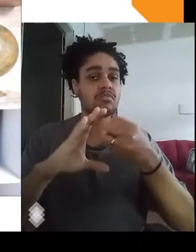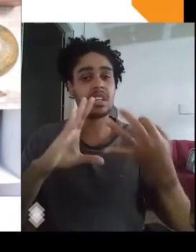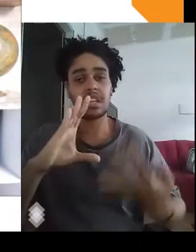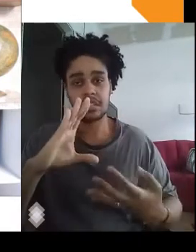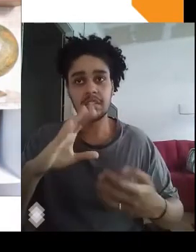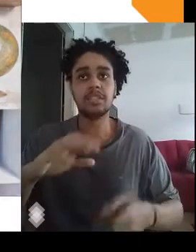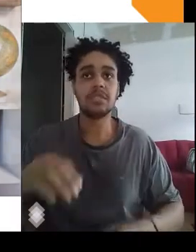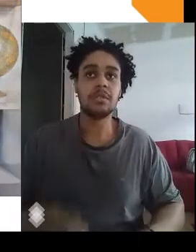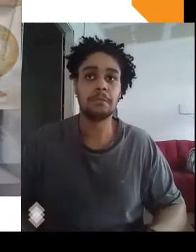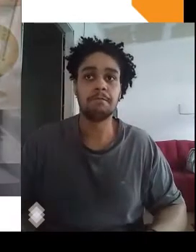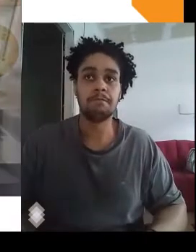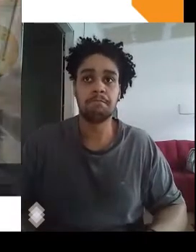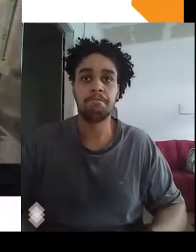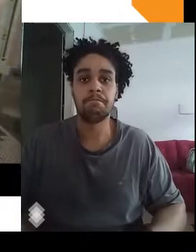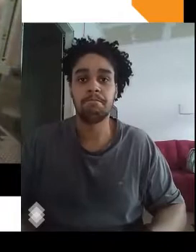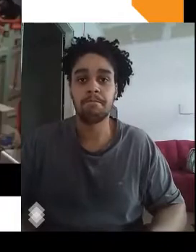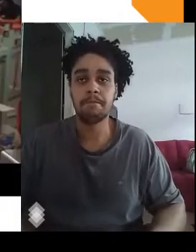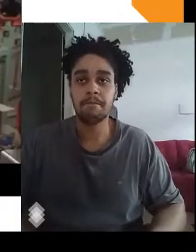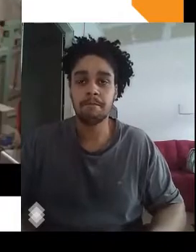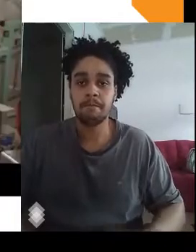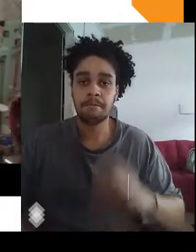muito importantes. Vamos ao vídeo.